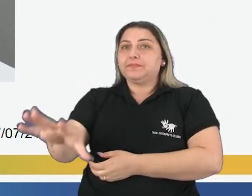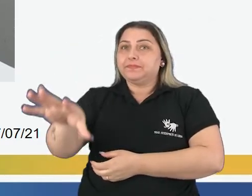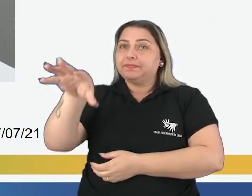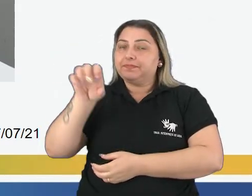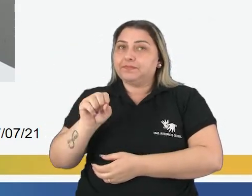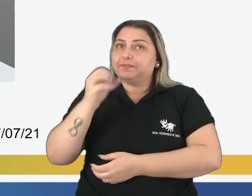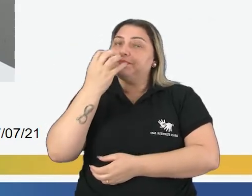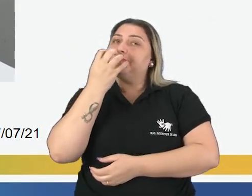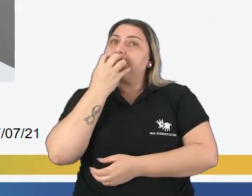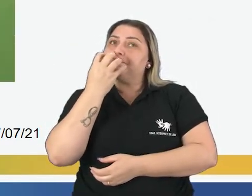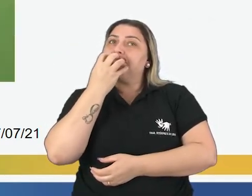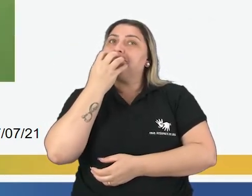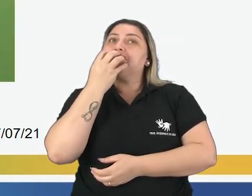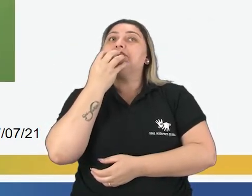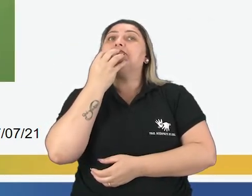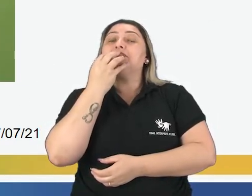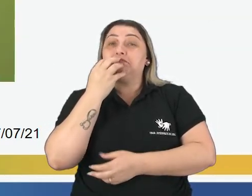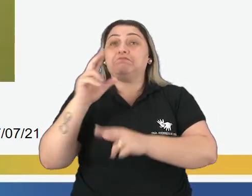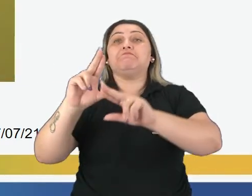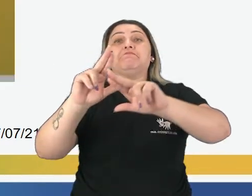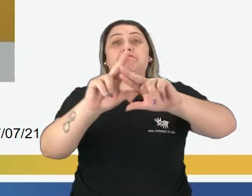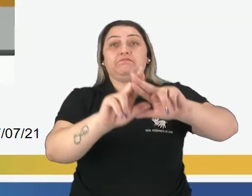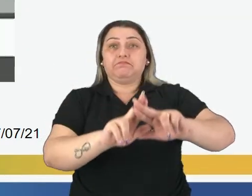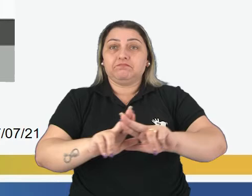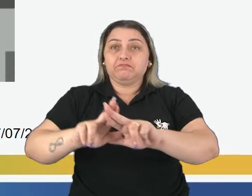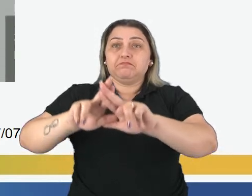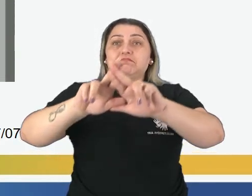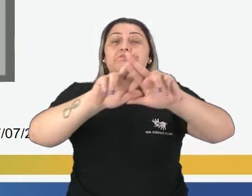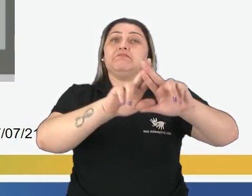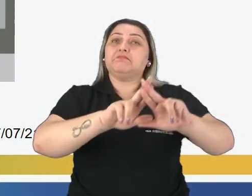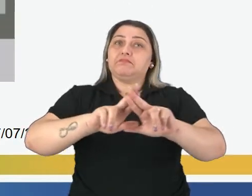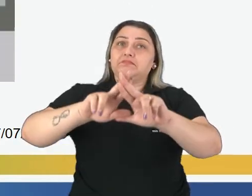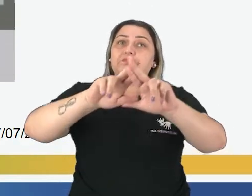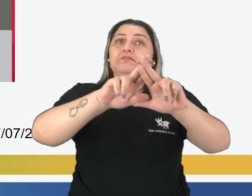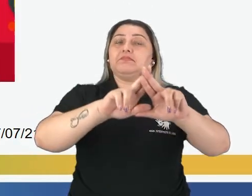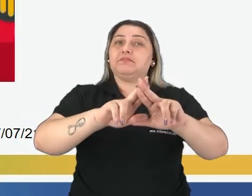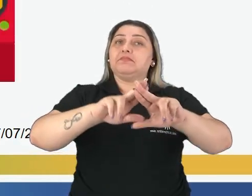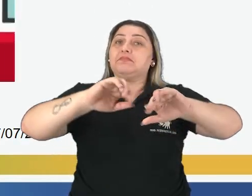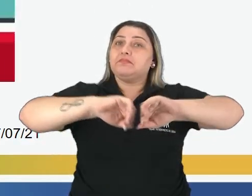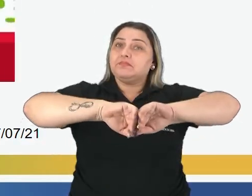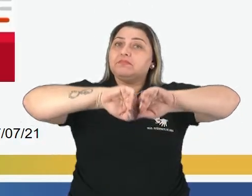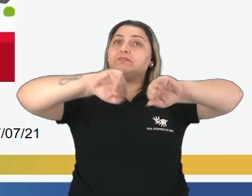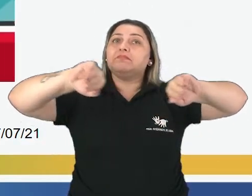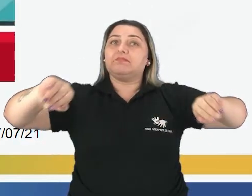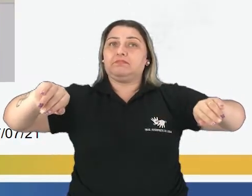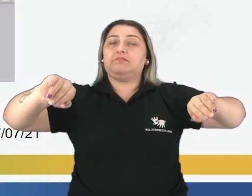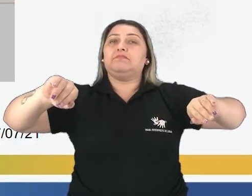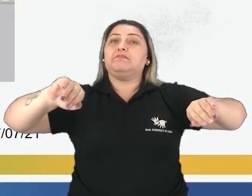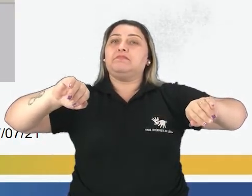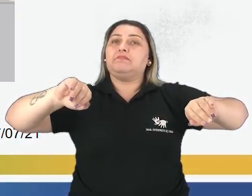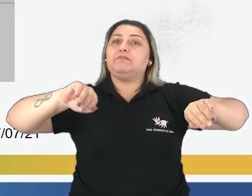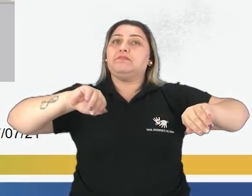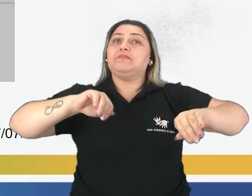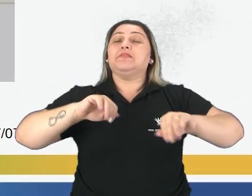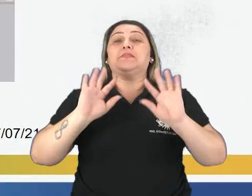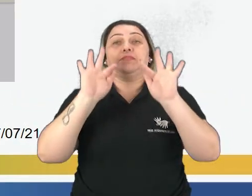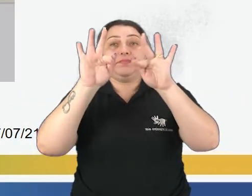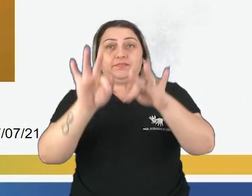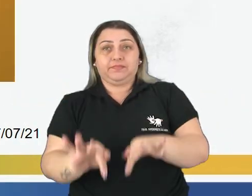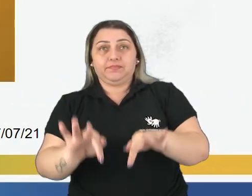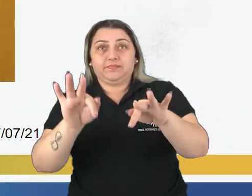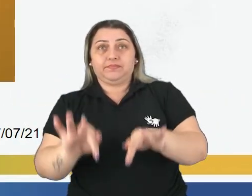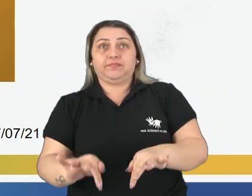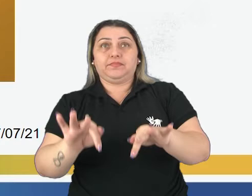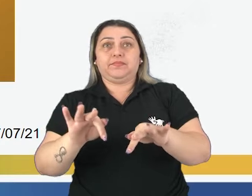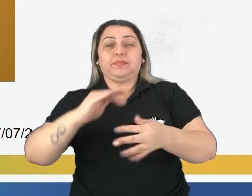O skip deveria ir para o descarte reciclável. O descarte reciclável é separado e processado. No final desse processo,